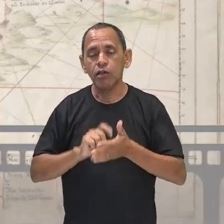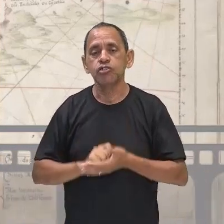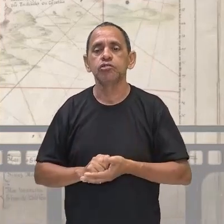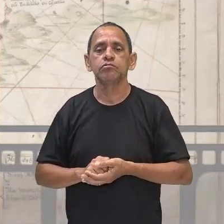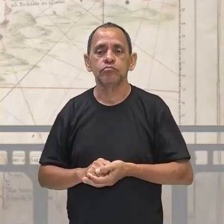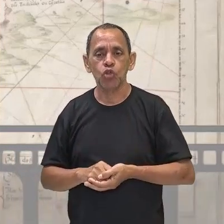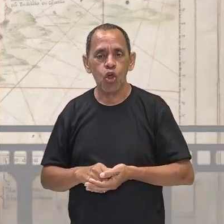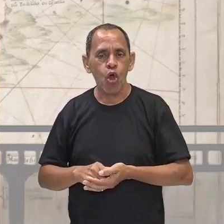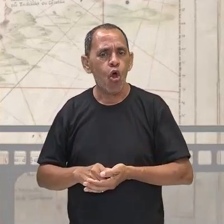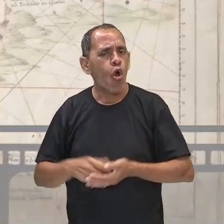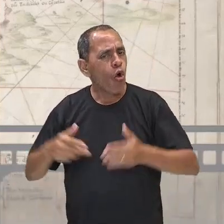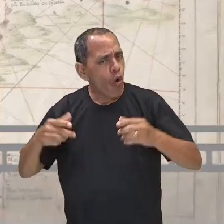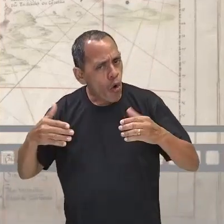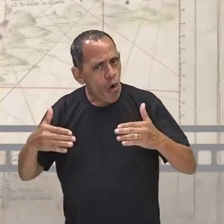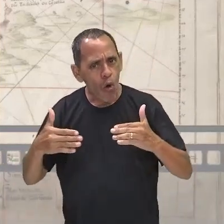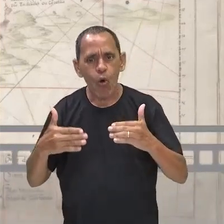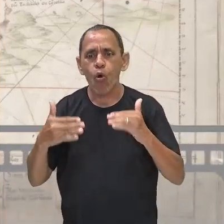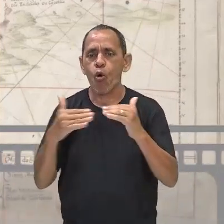as terras